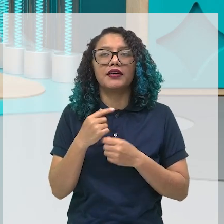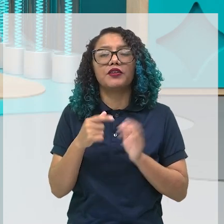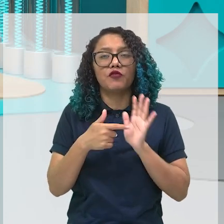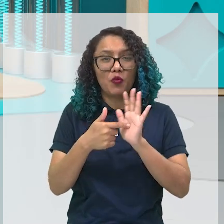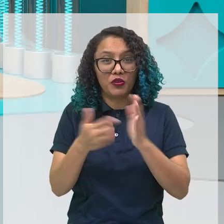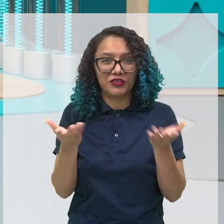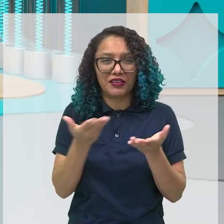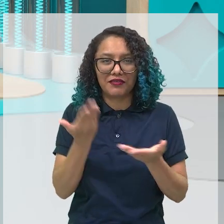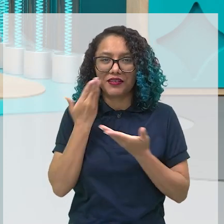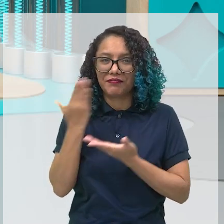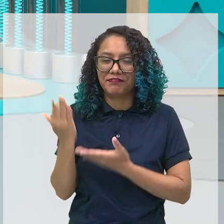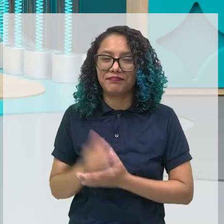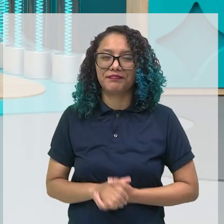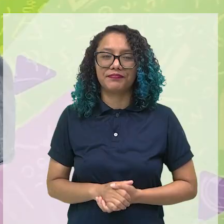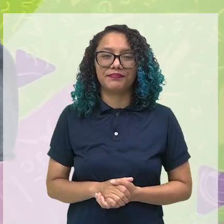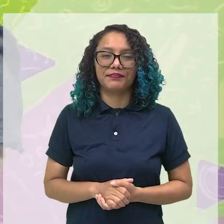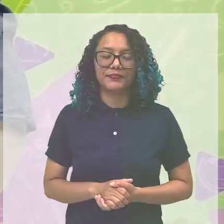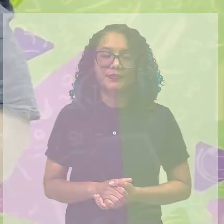gente vai assistir ele agora.